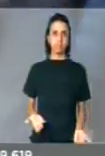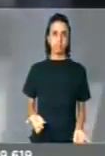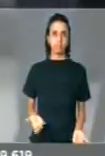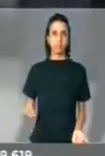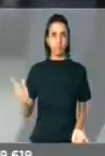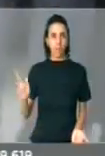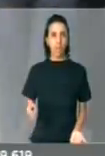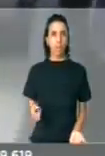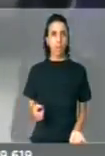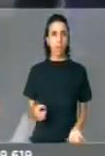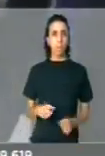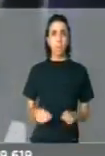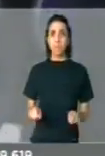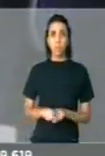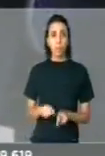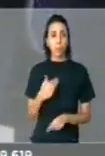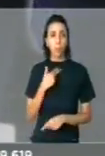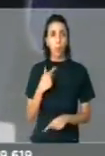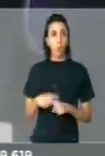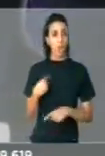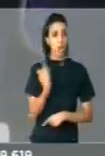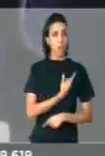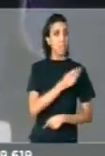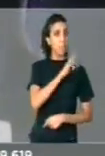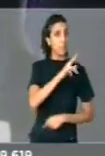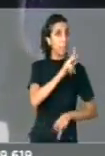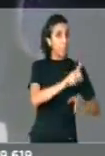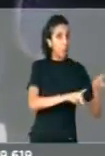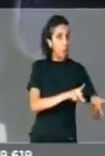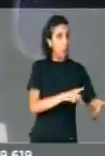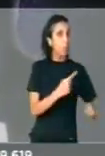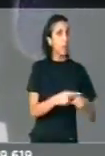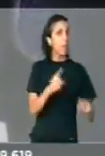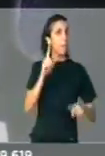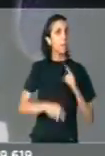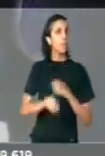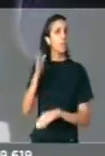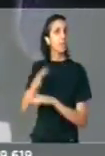a representação do povo na casa, nesta casa. Em